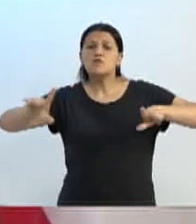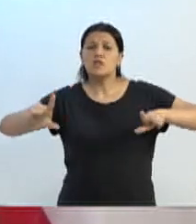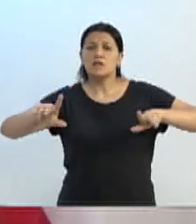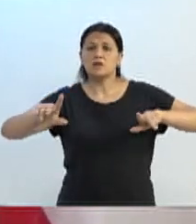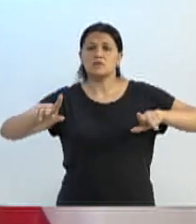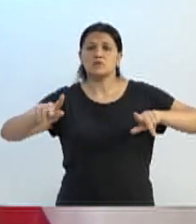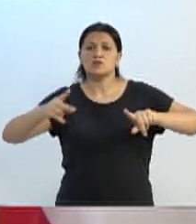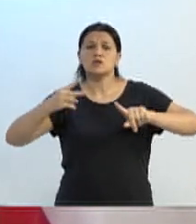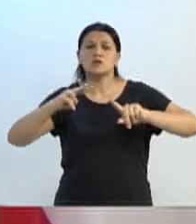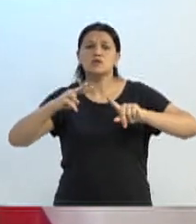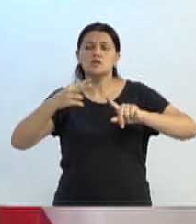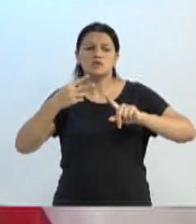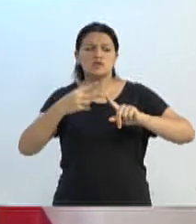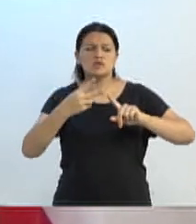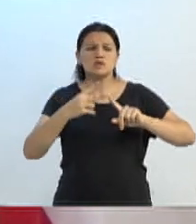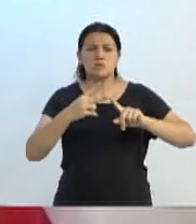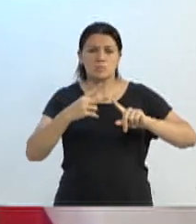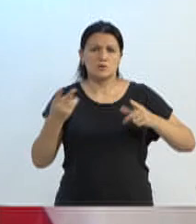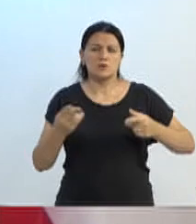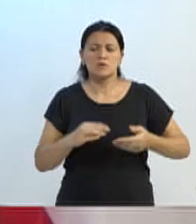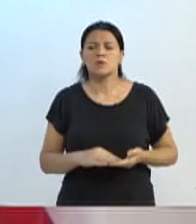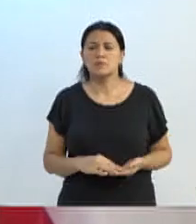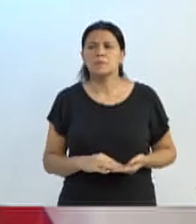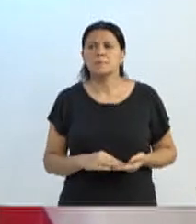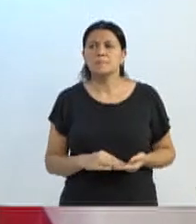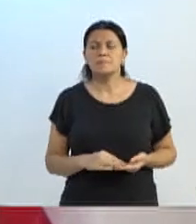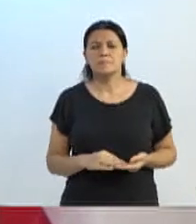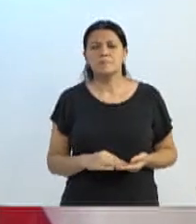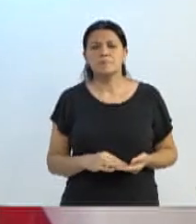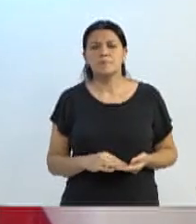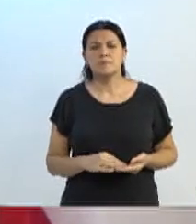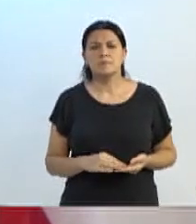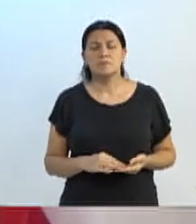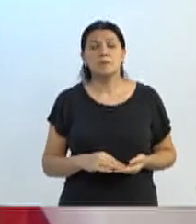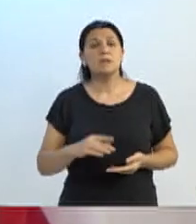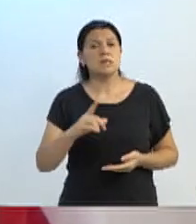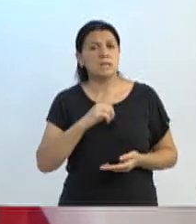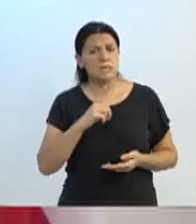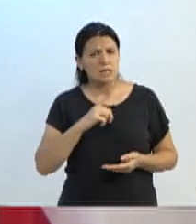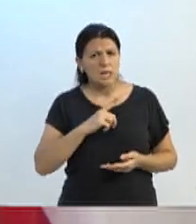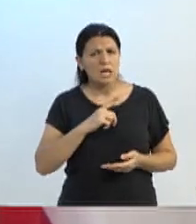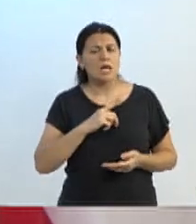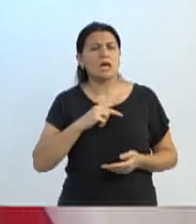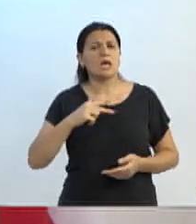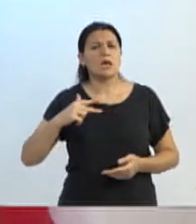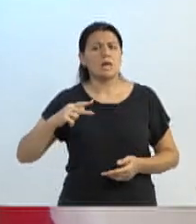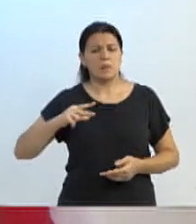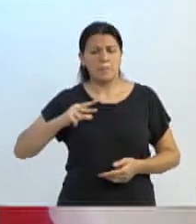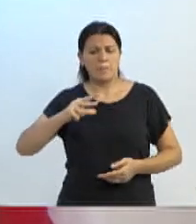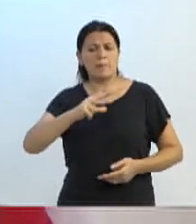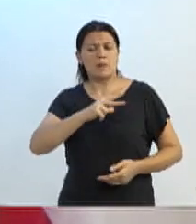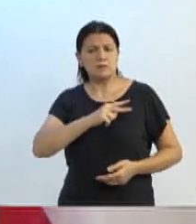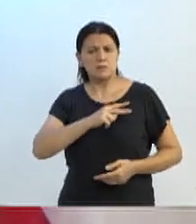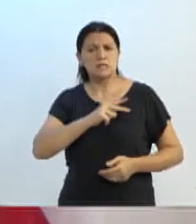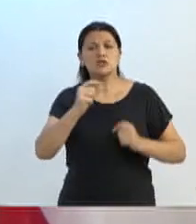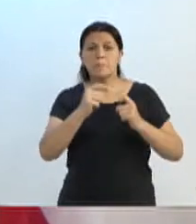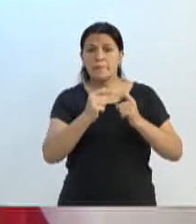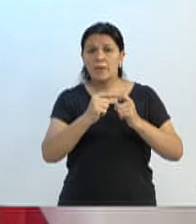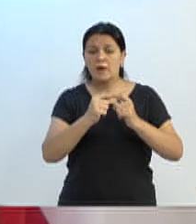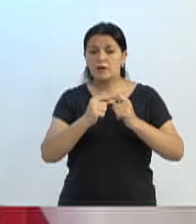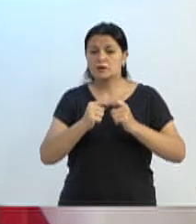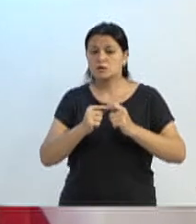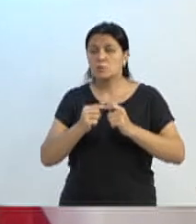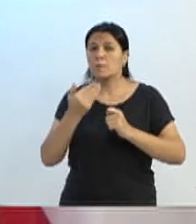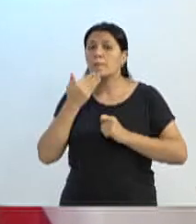e diz, alguns pacientes, o médico recomenda, inclusive para continuar o tratamento,